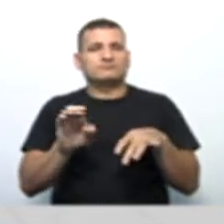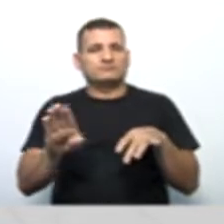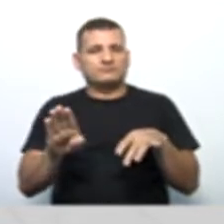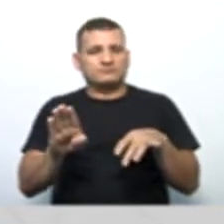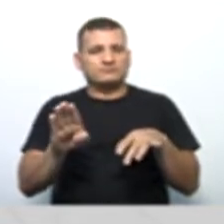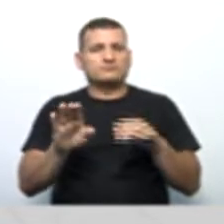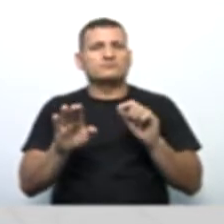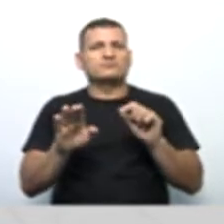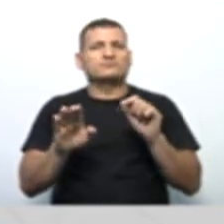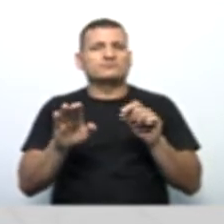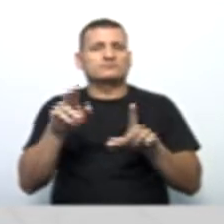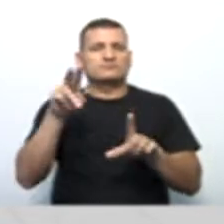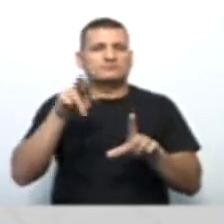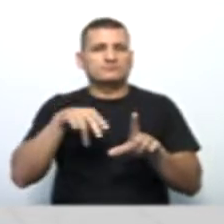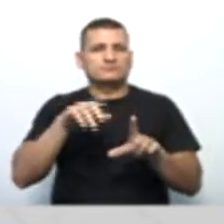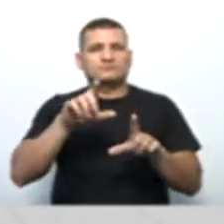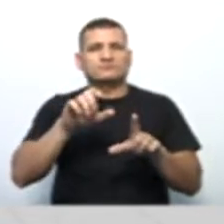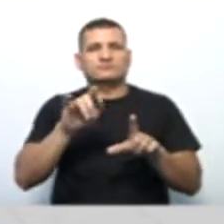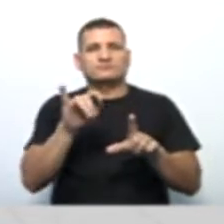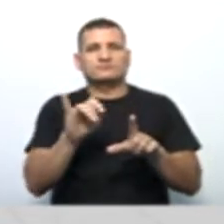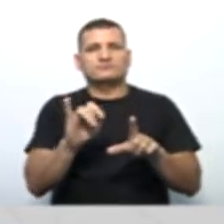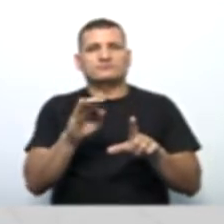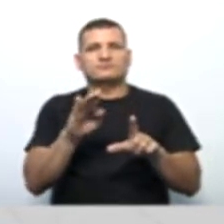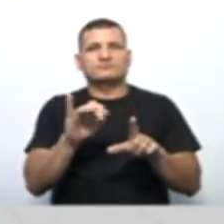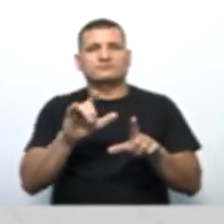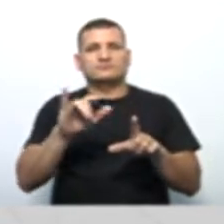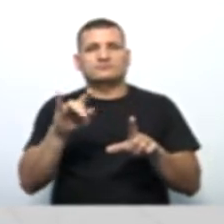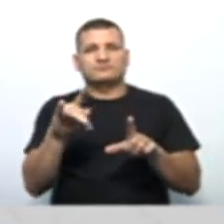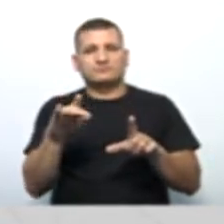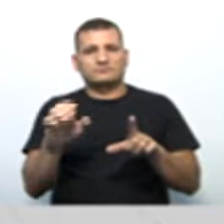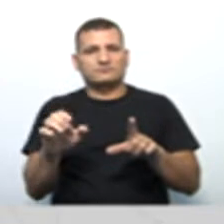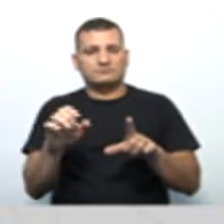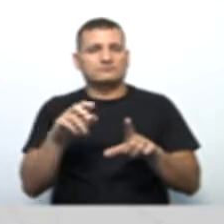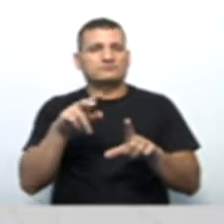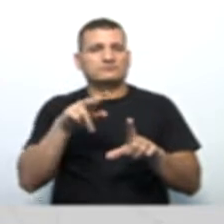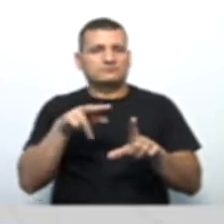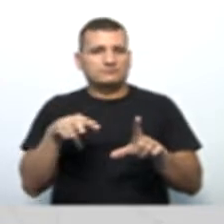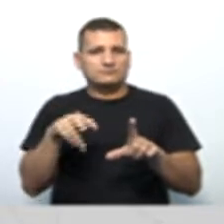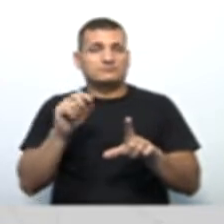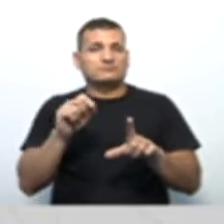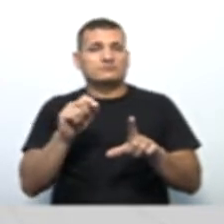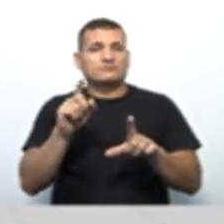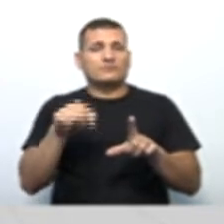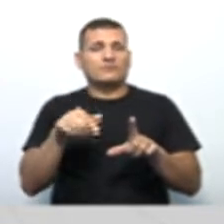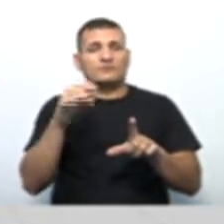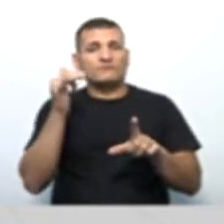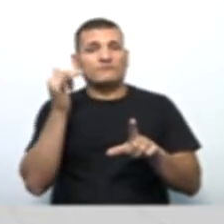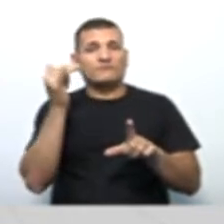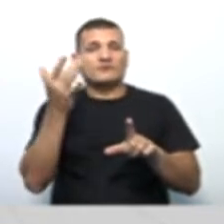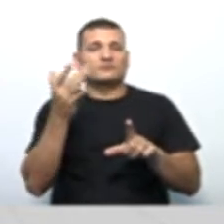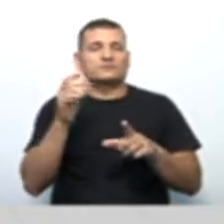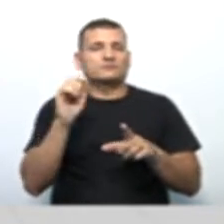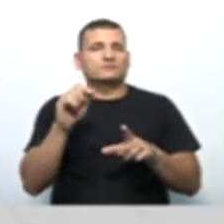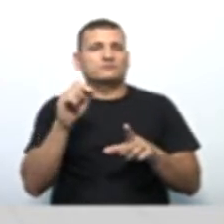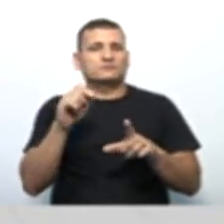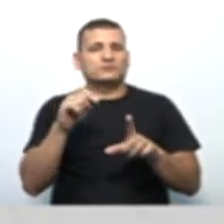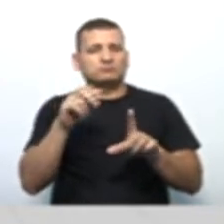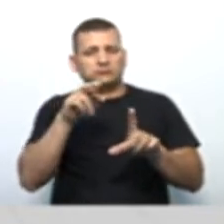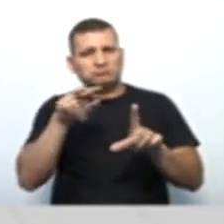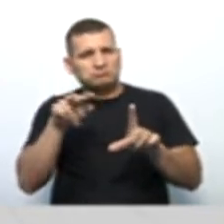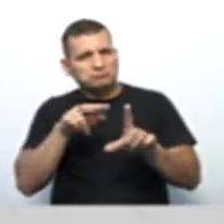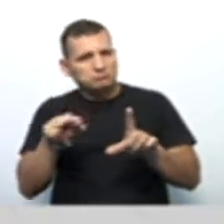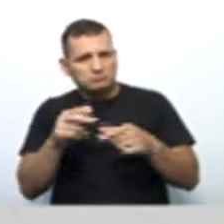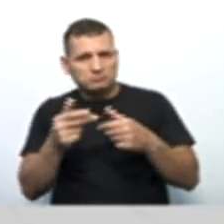idade então a legibilidade vai ser uma qualidade que determina a facilidade de leitura de alguma